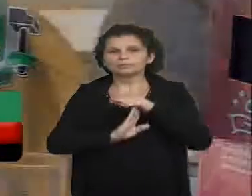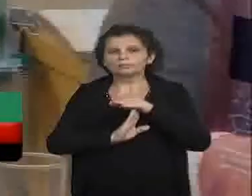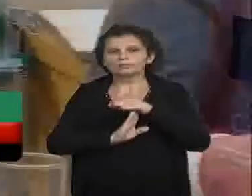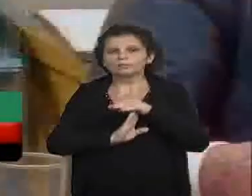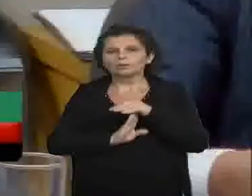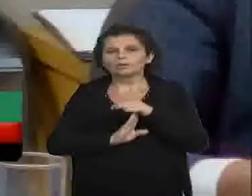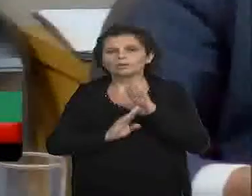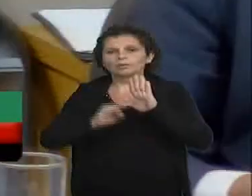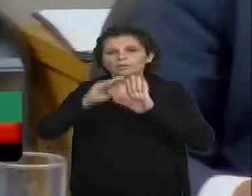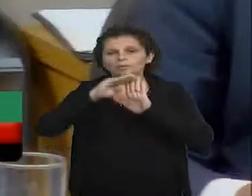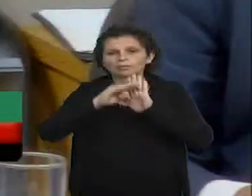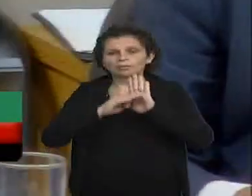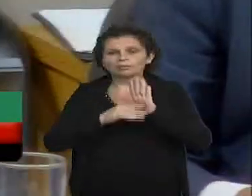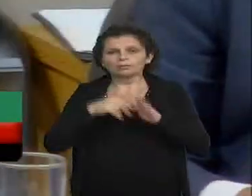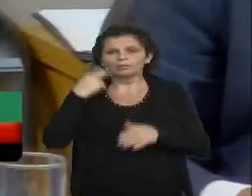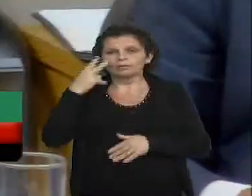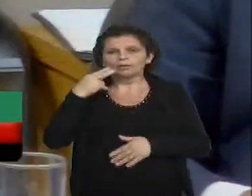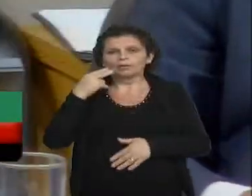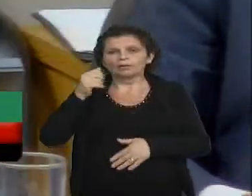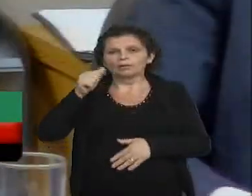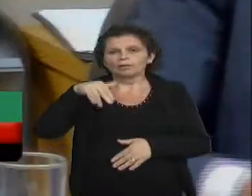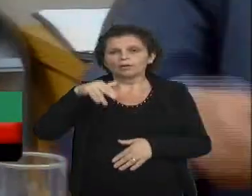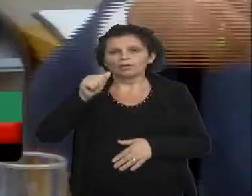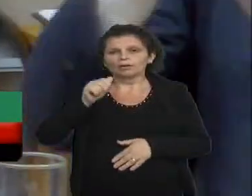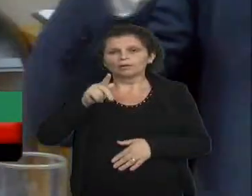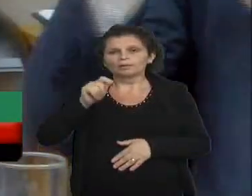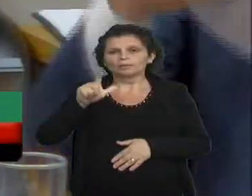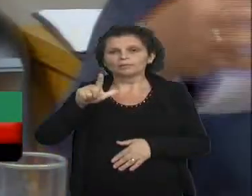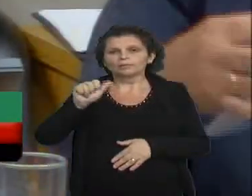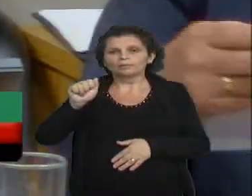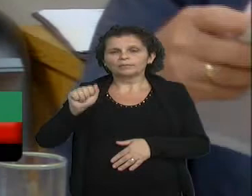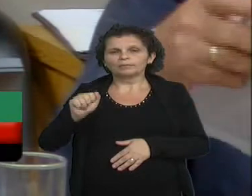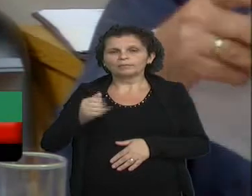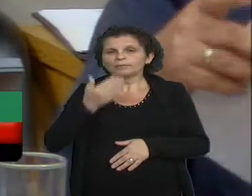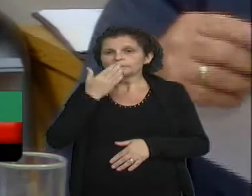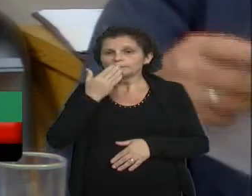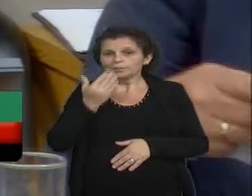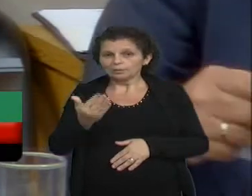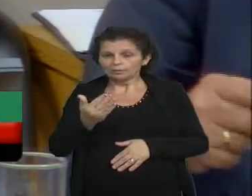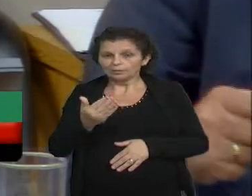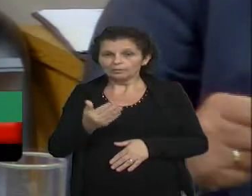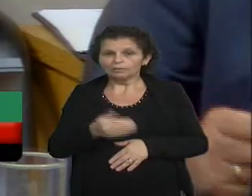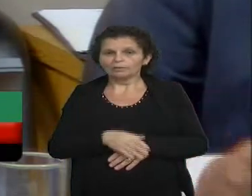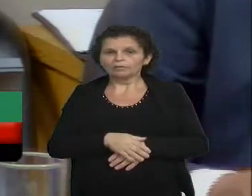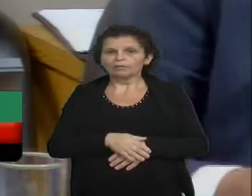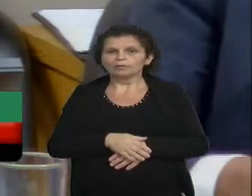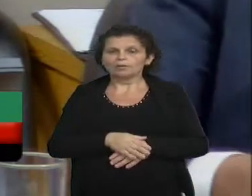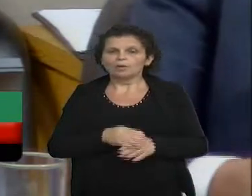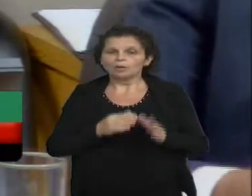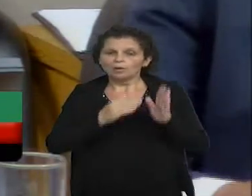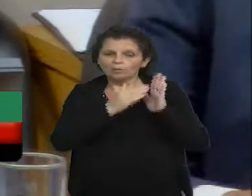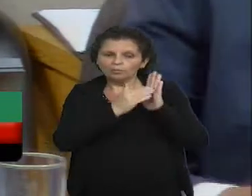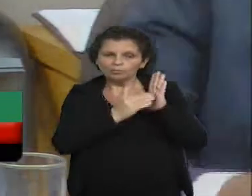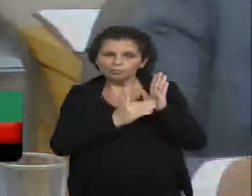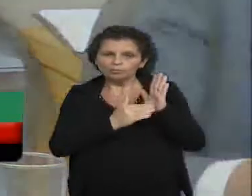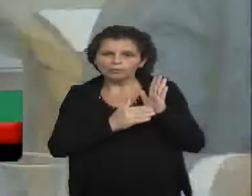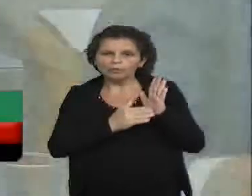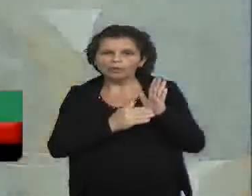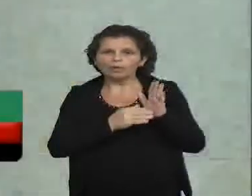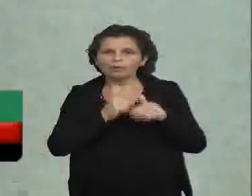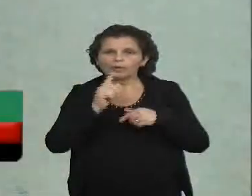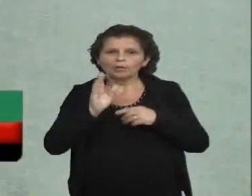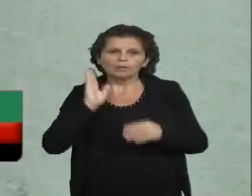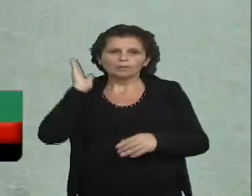presidente. Questão de ordem, vereadora Ana Paula Rossi. Eu solicito ao senhor presidente que consulte ao plenário para a gente poder